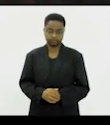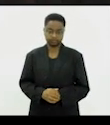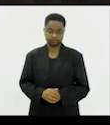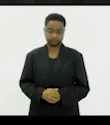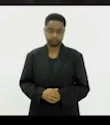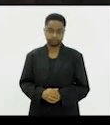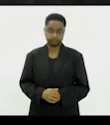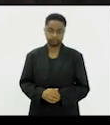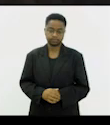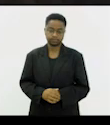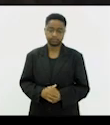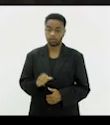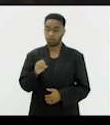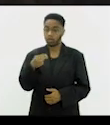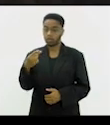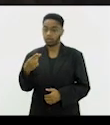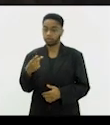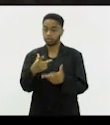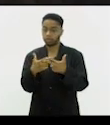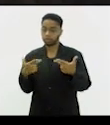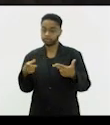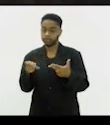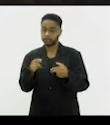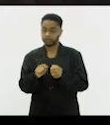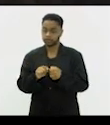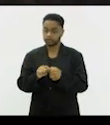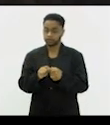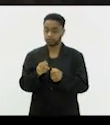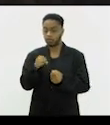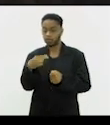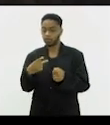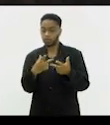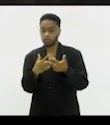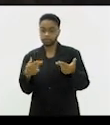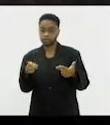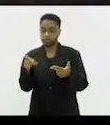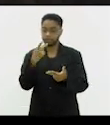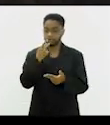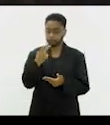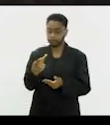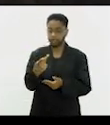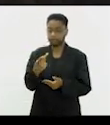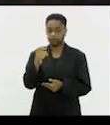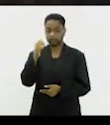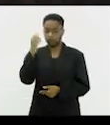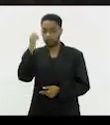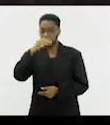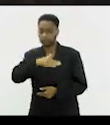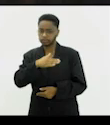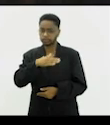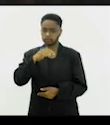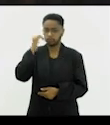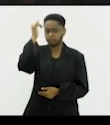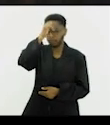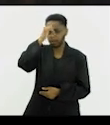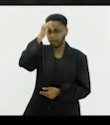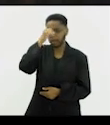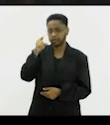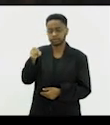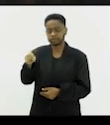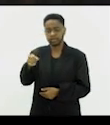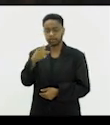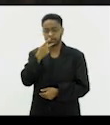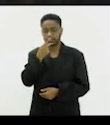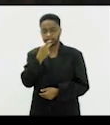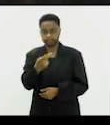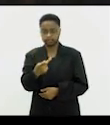Ou com o que ele faz, com o que ele fala, as barbaridades, as bobagens que ele